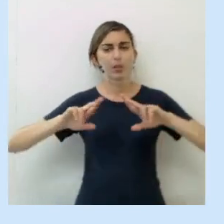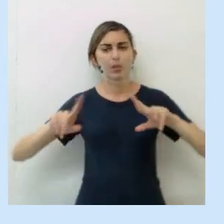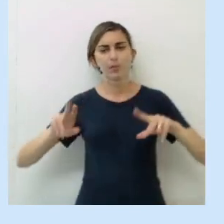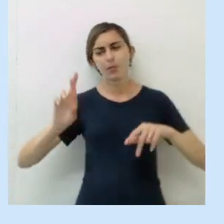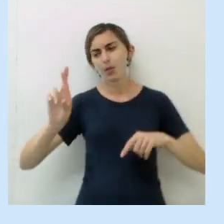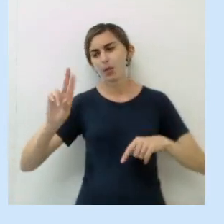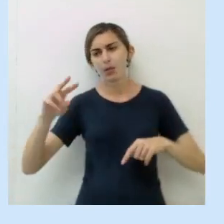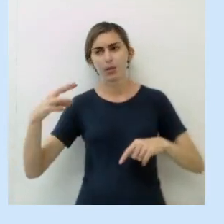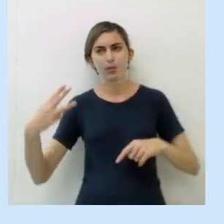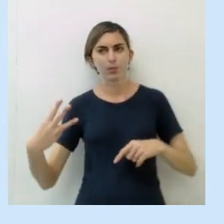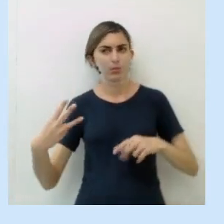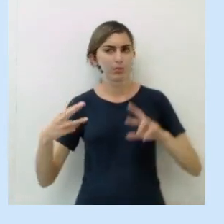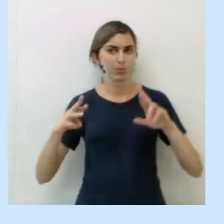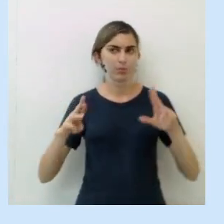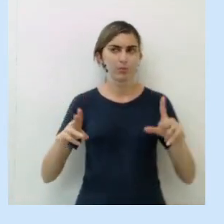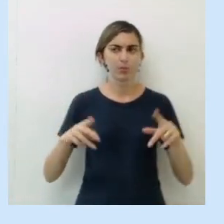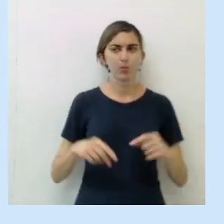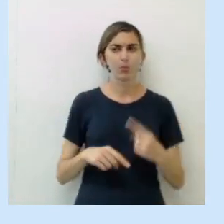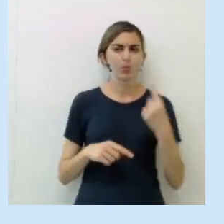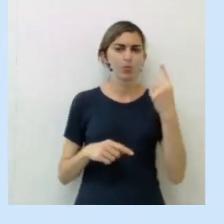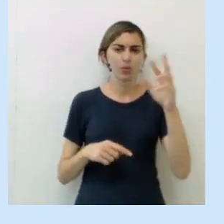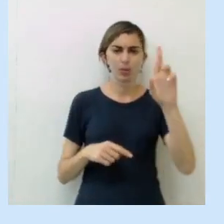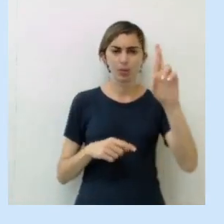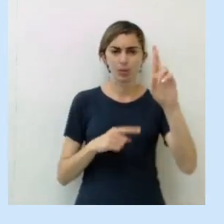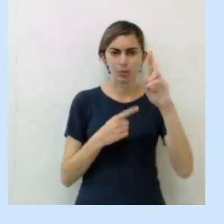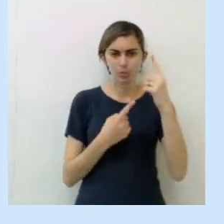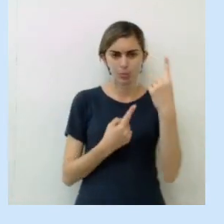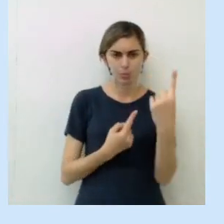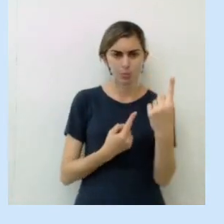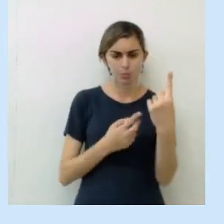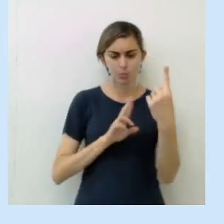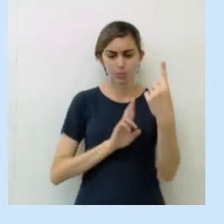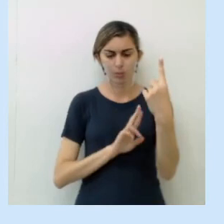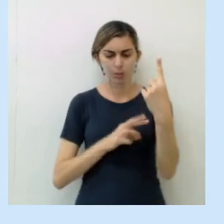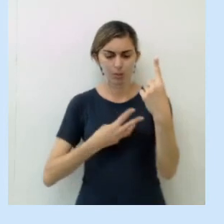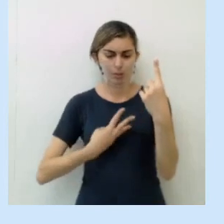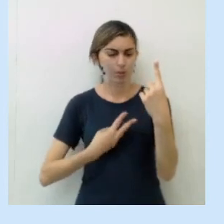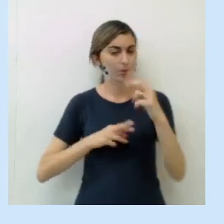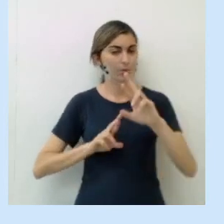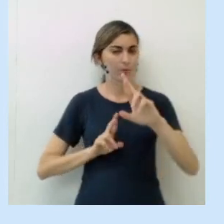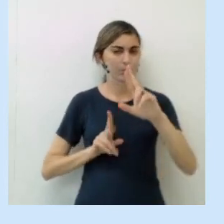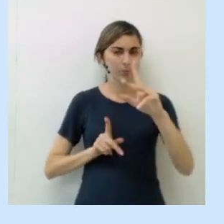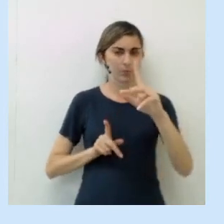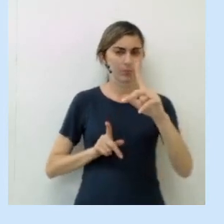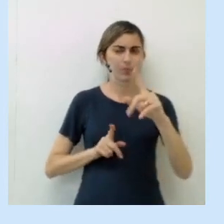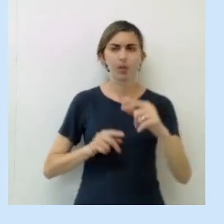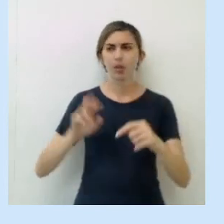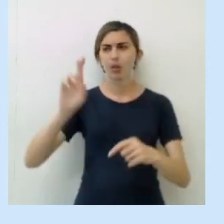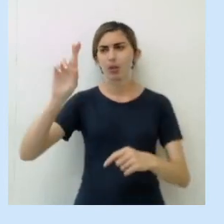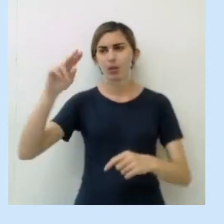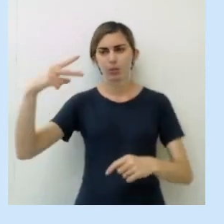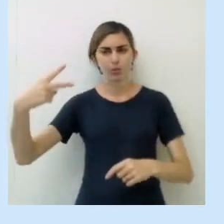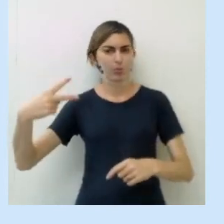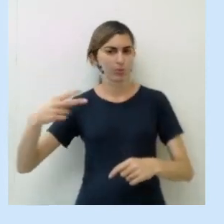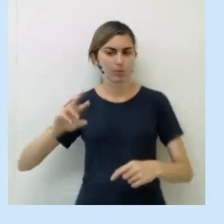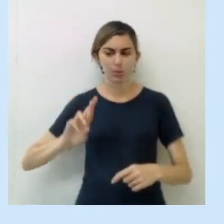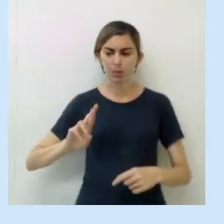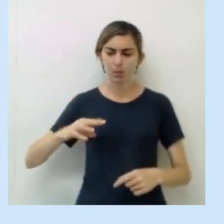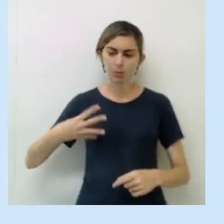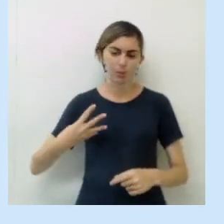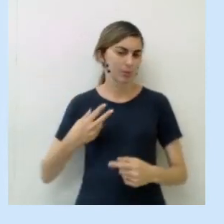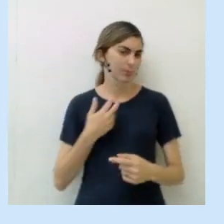desse R3. Está aqui, ó. Esse R1 não pode ser igual ao R3, assim como esse R2 não pode ser igual